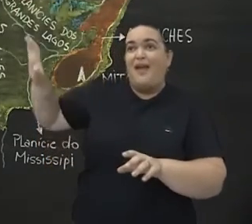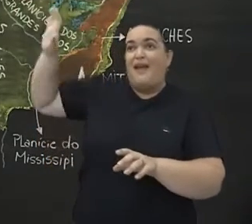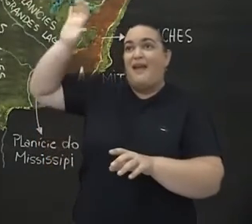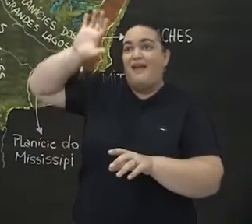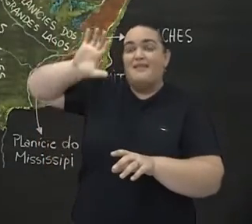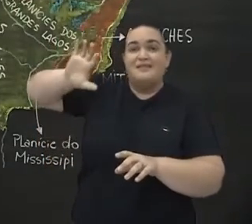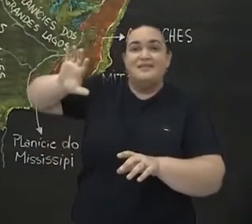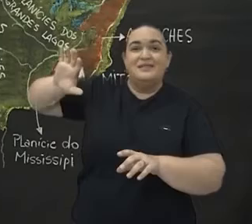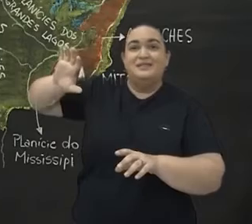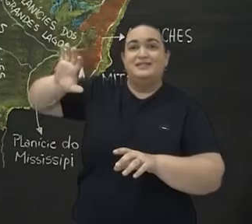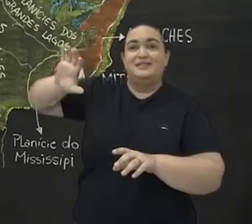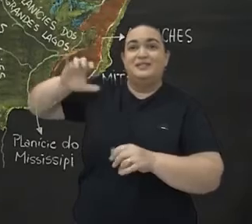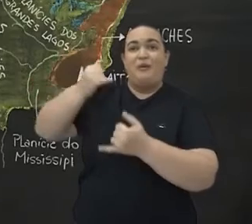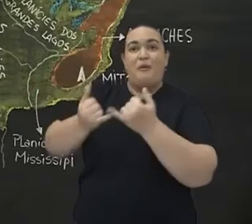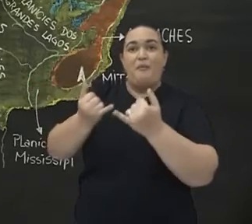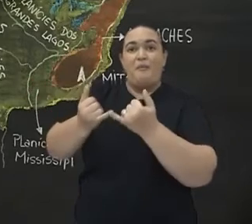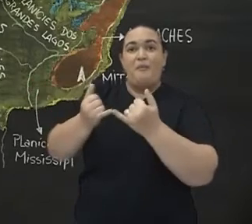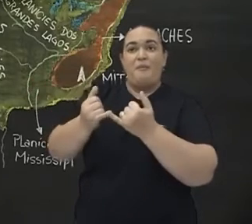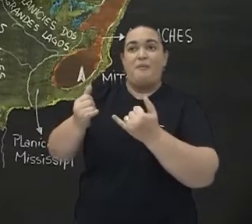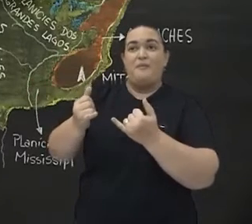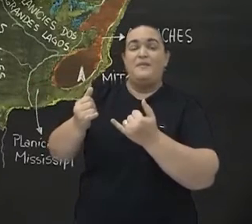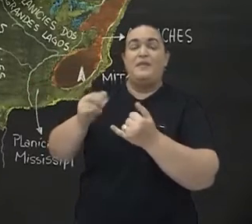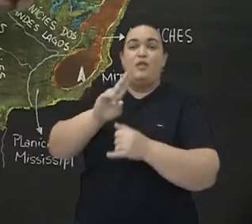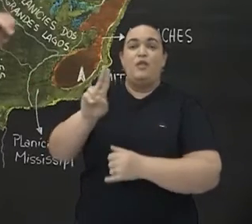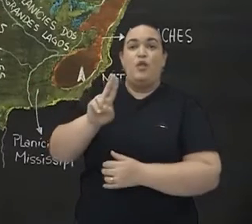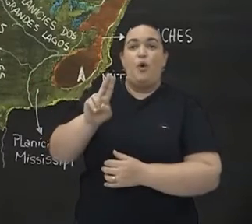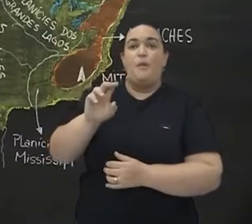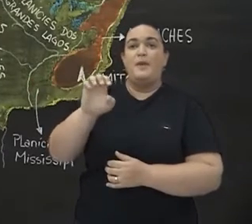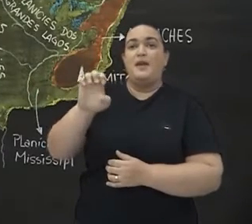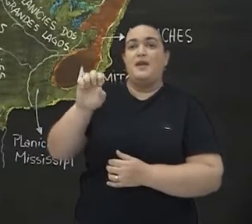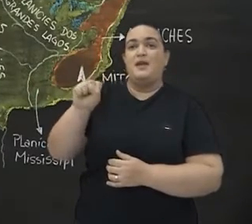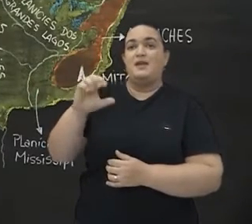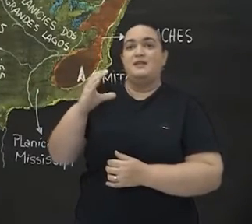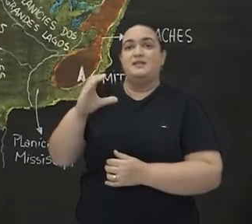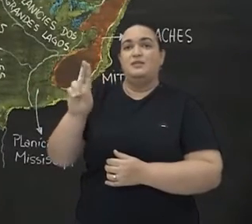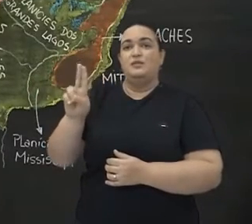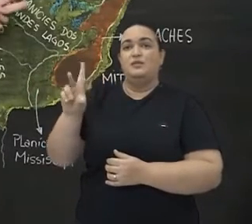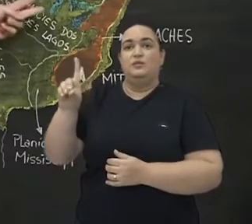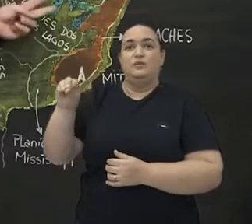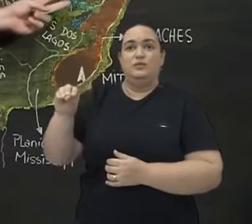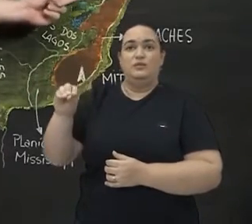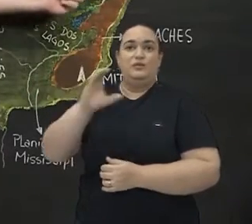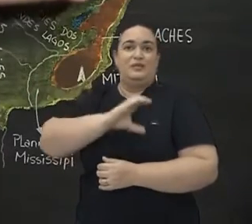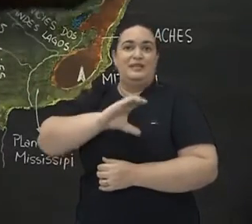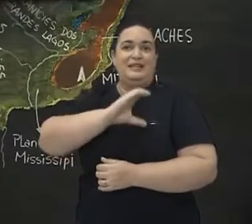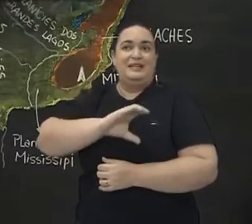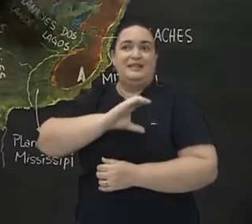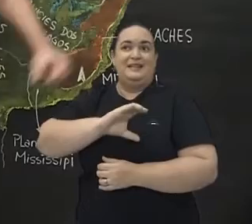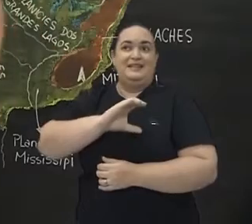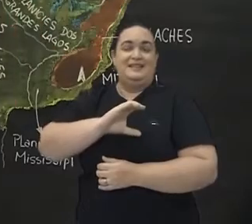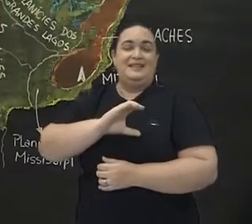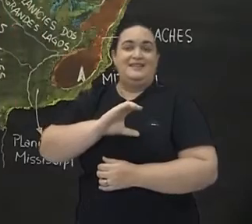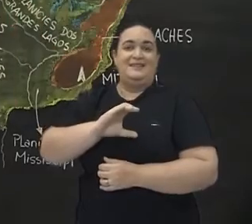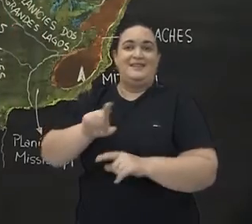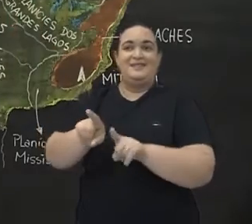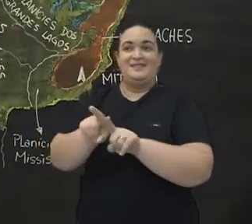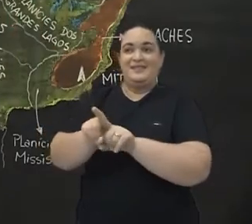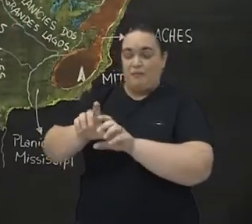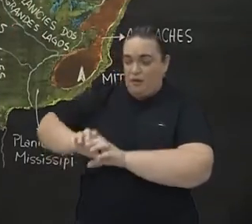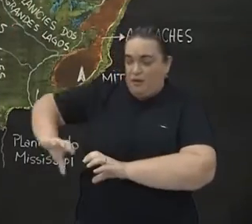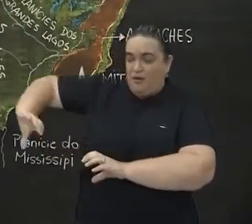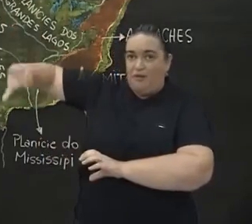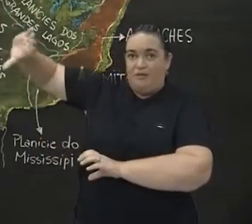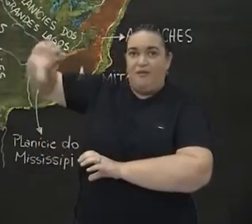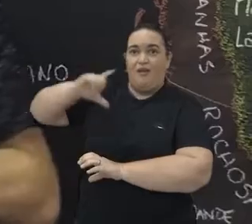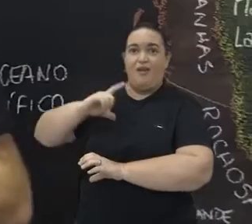Escudo Canadense, onde temos o Planalto do Labrador e a região do Planalto Laurenciano, por onde passa o